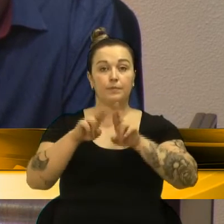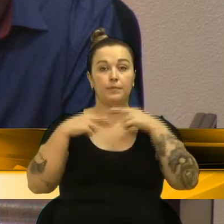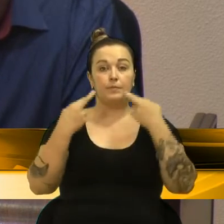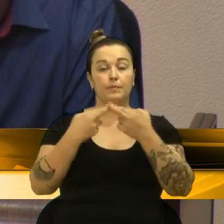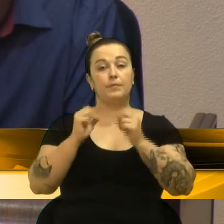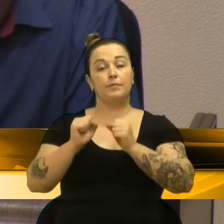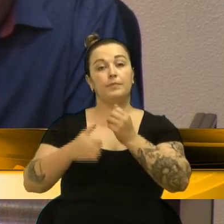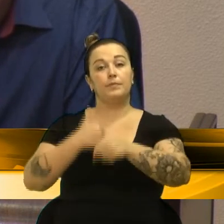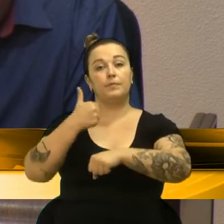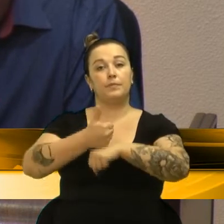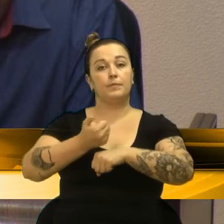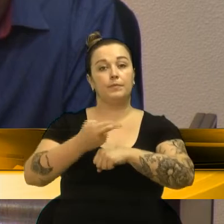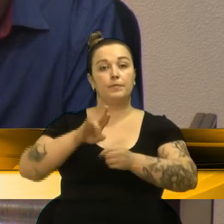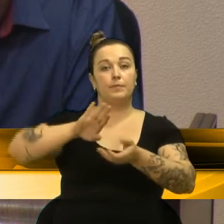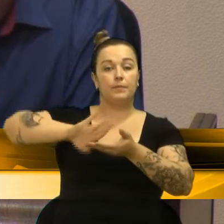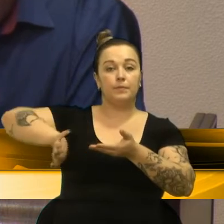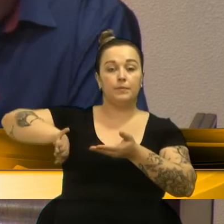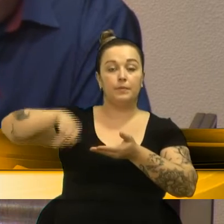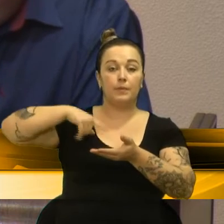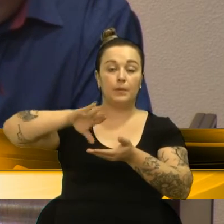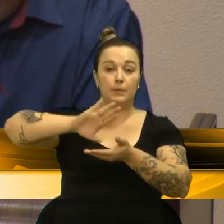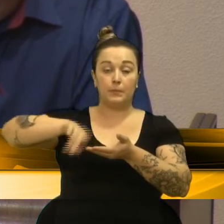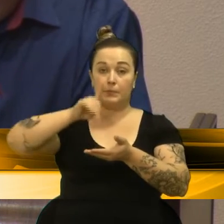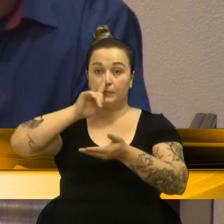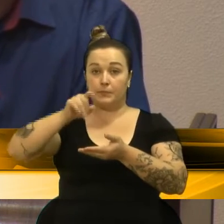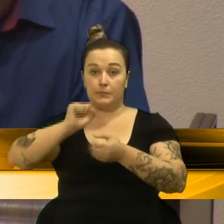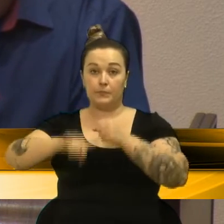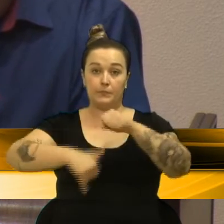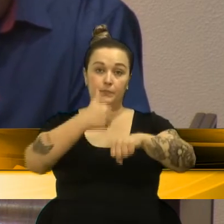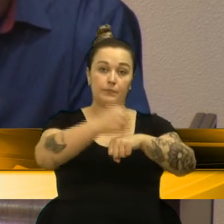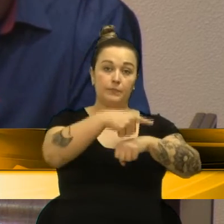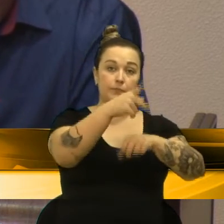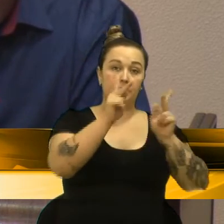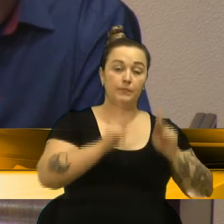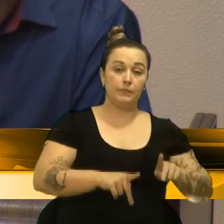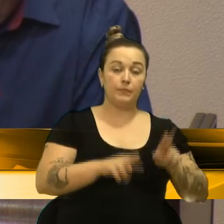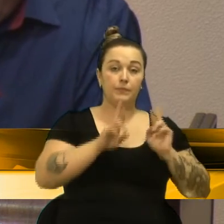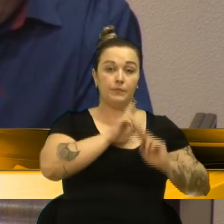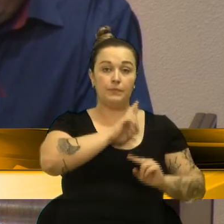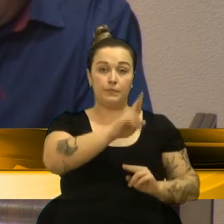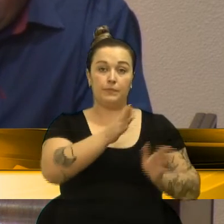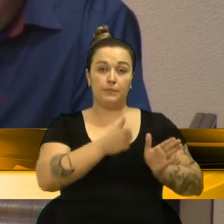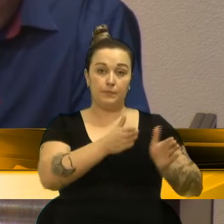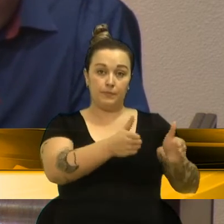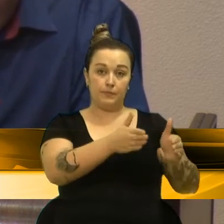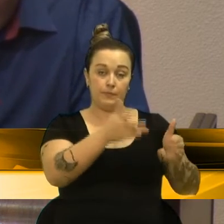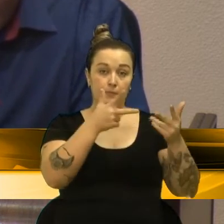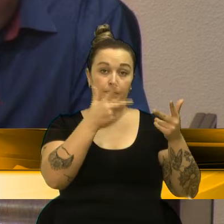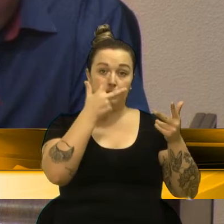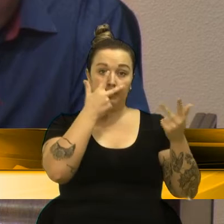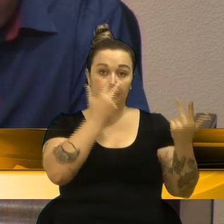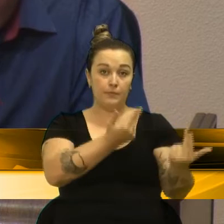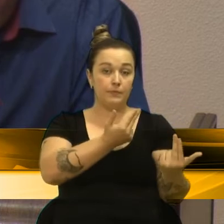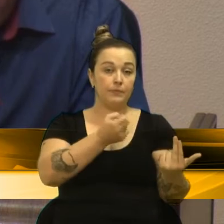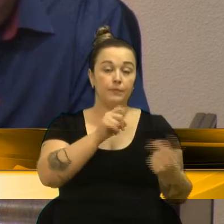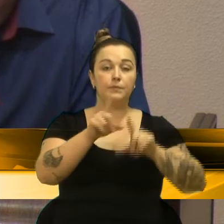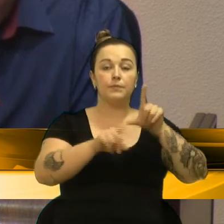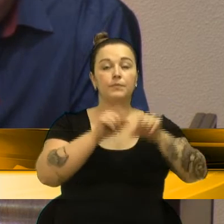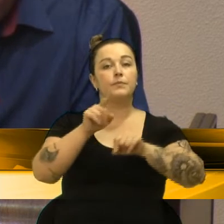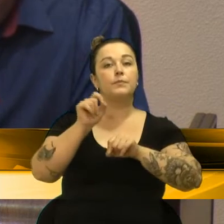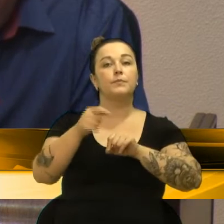perderá automaticamente o mandato e será substituída por outra que represente o mesmo segmento a ser escolhida pelo plenário dentre as que